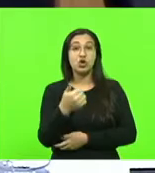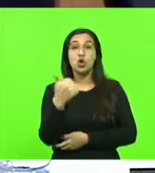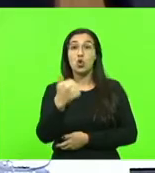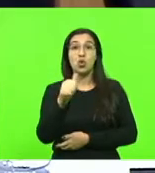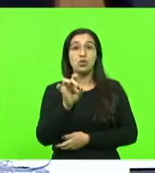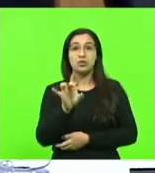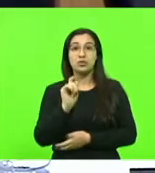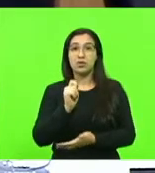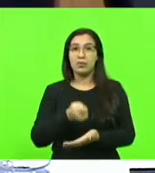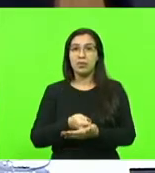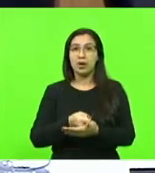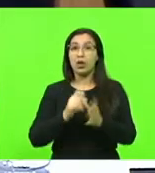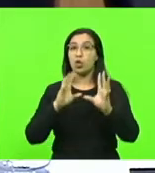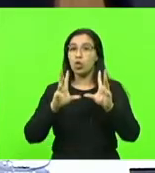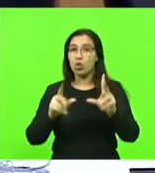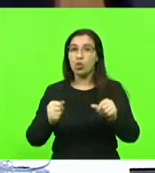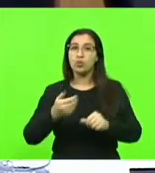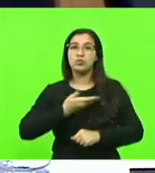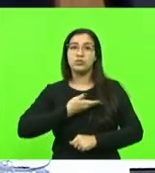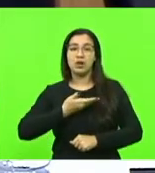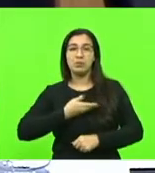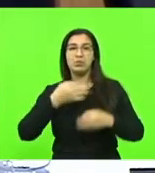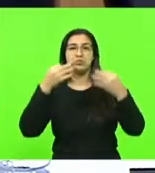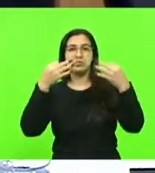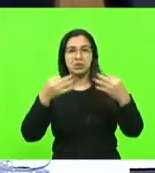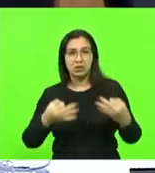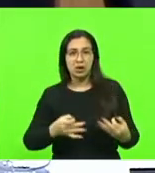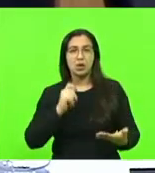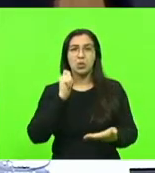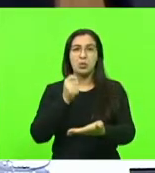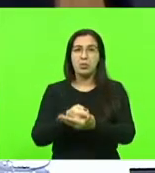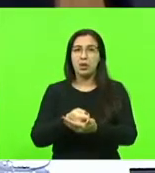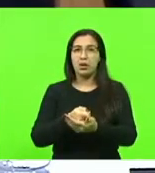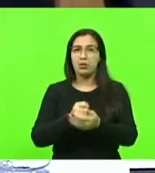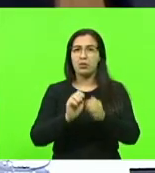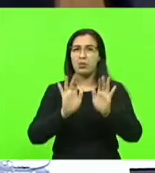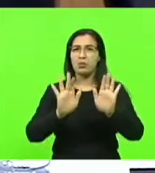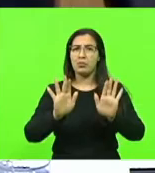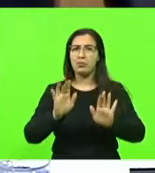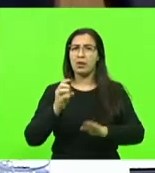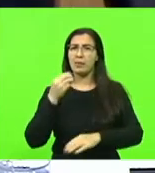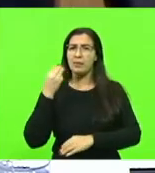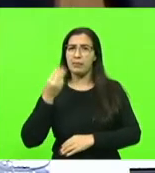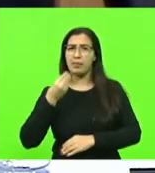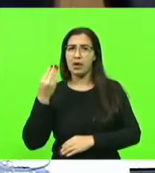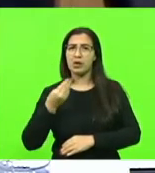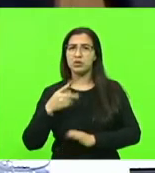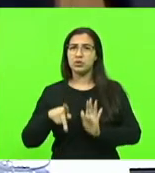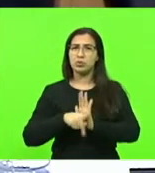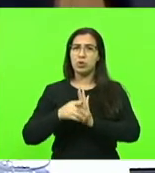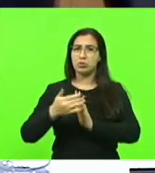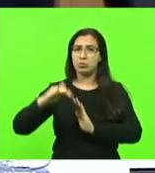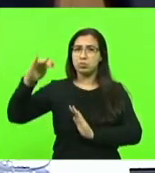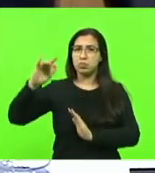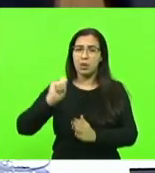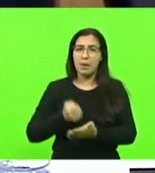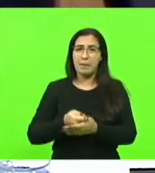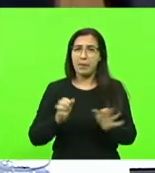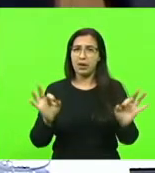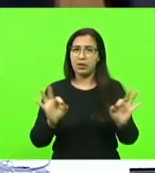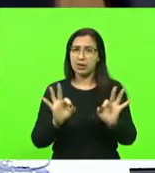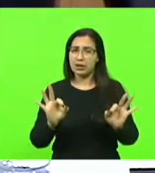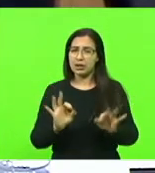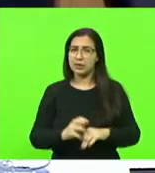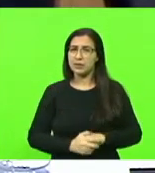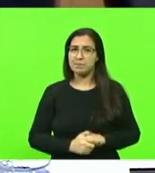os colegas foram prestigiados, foram pagos, mas o Márcio Machado, que é da região serrana, não foi pago.